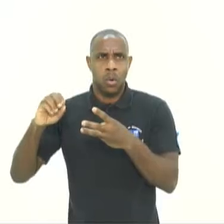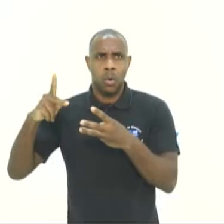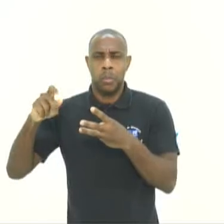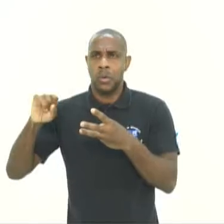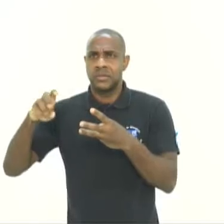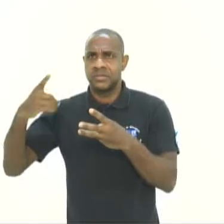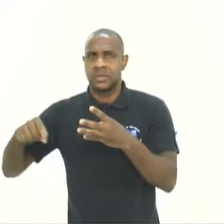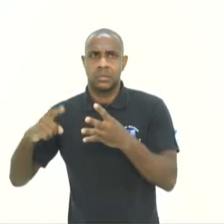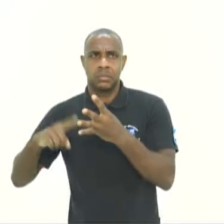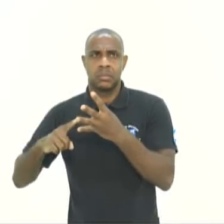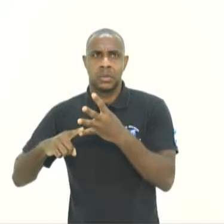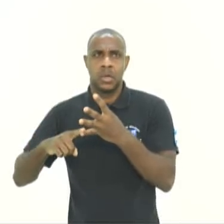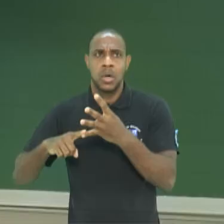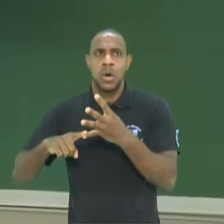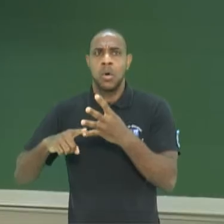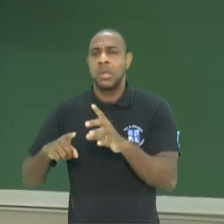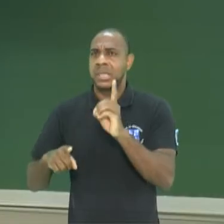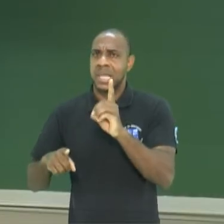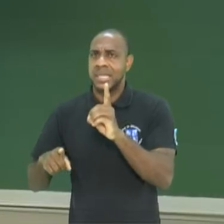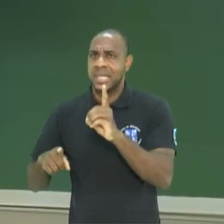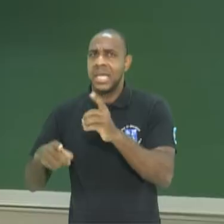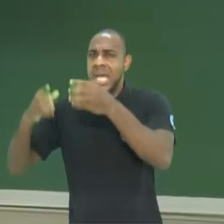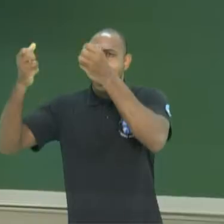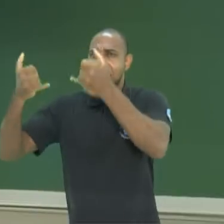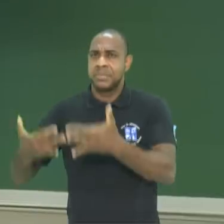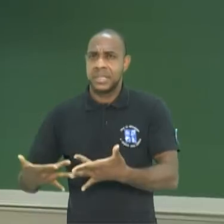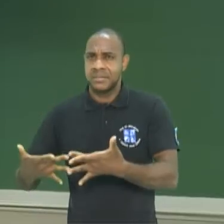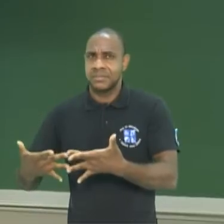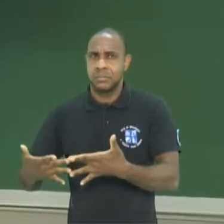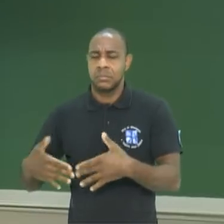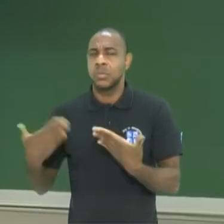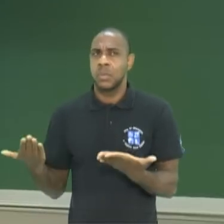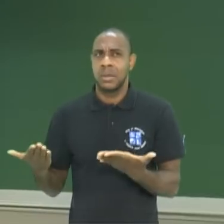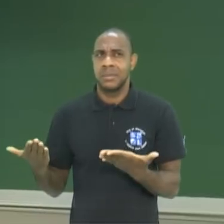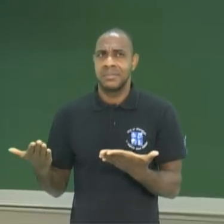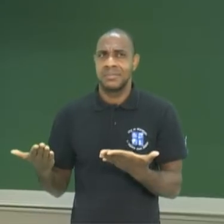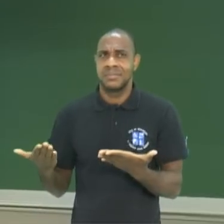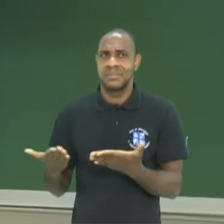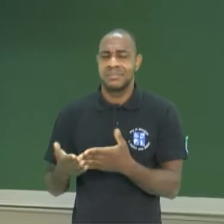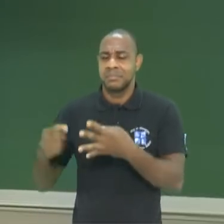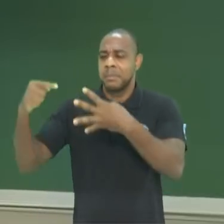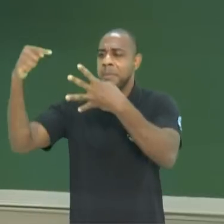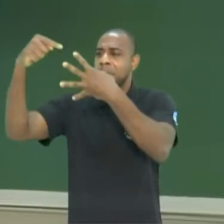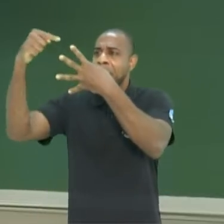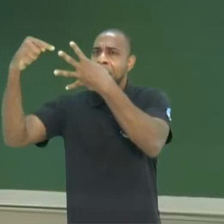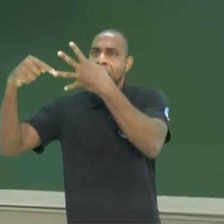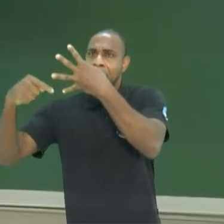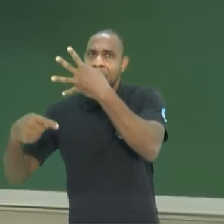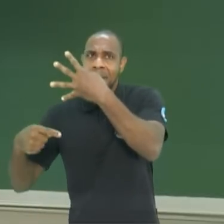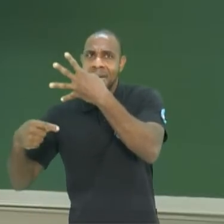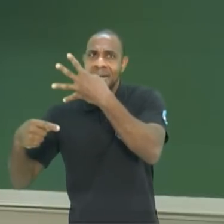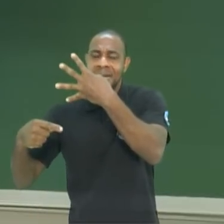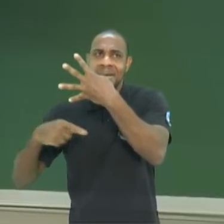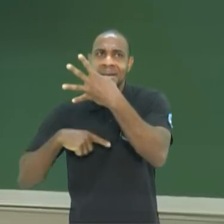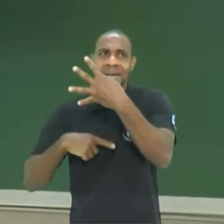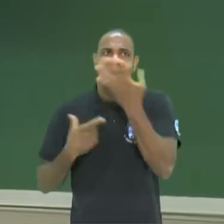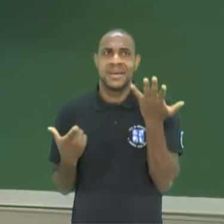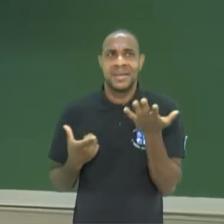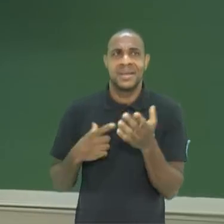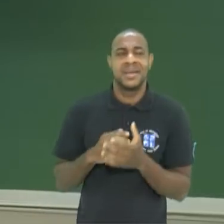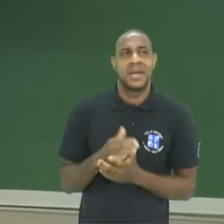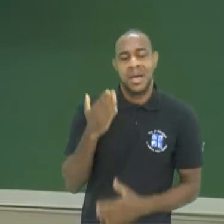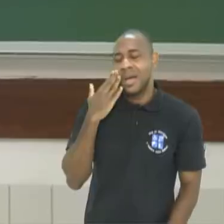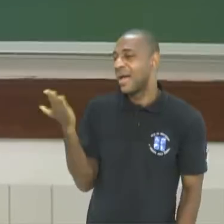letra D, explicação. Perceberam que eu não tenho nas opções adição, que foi o que aconteceu